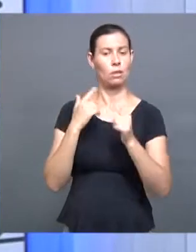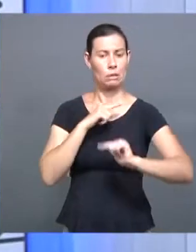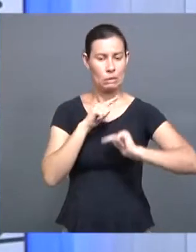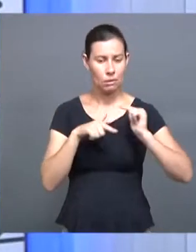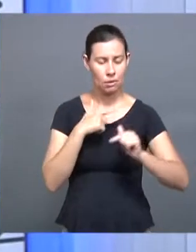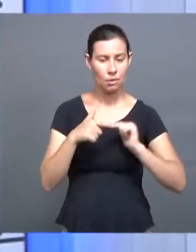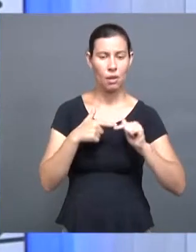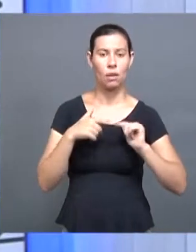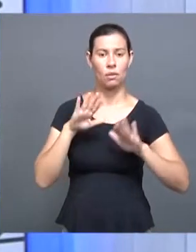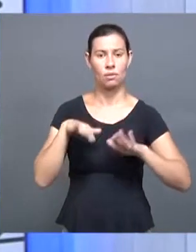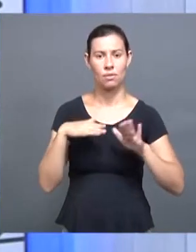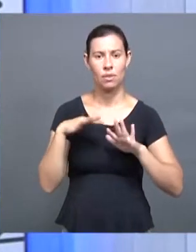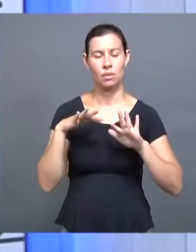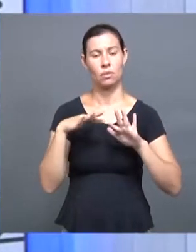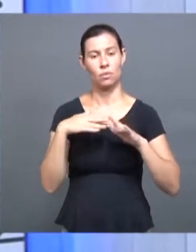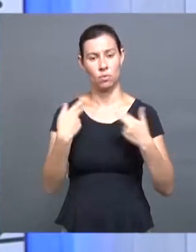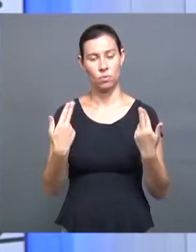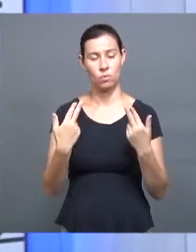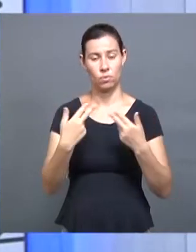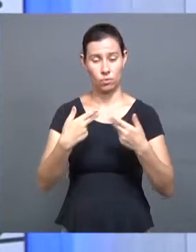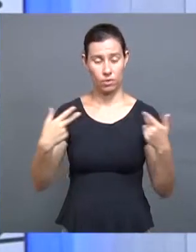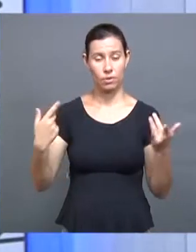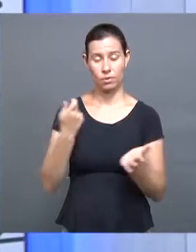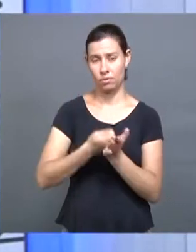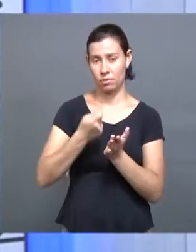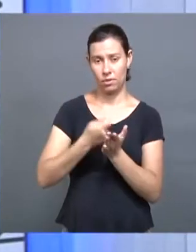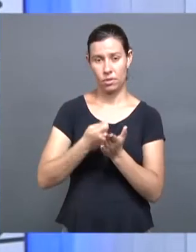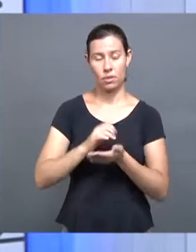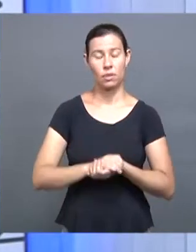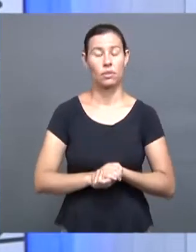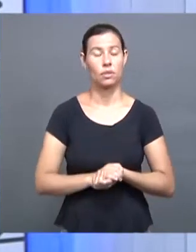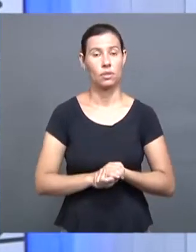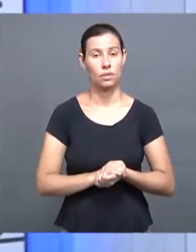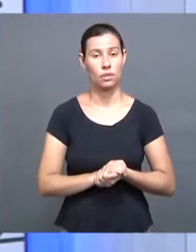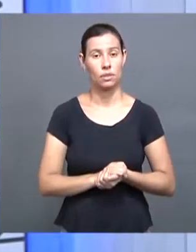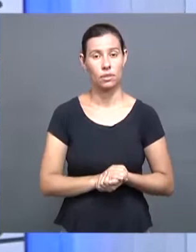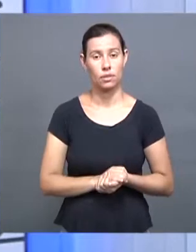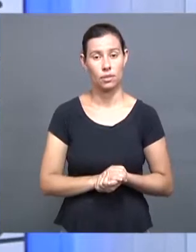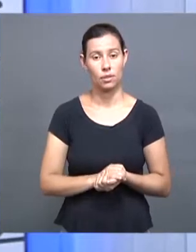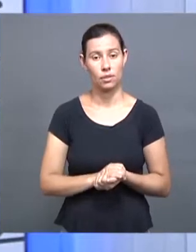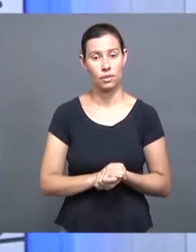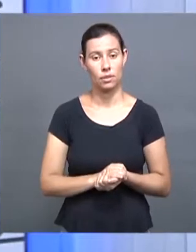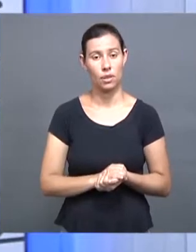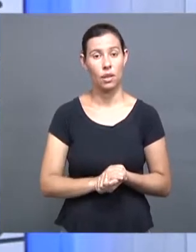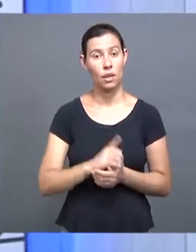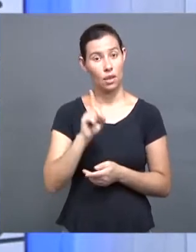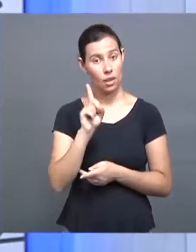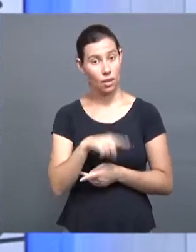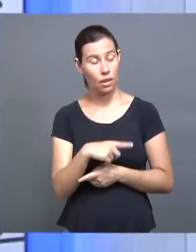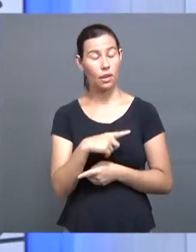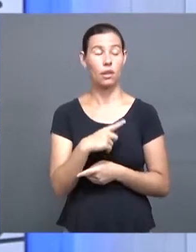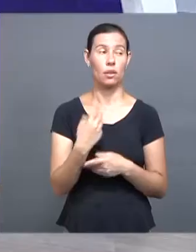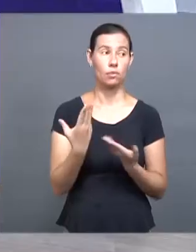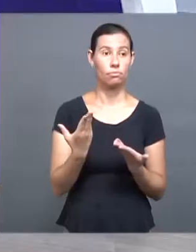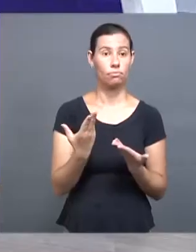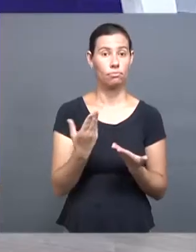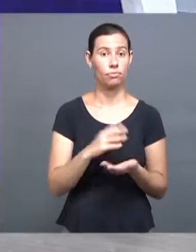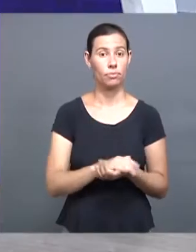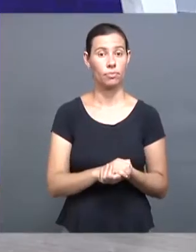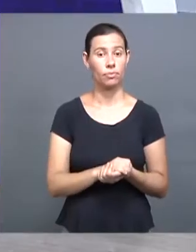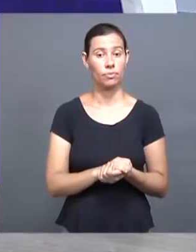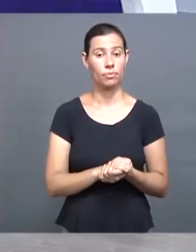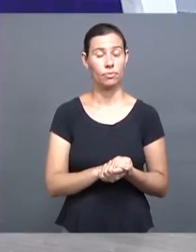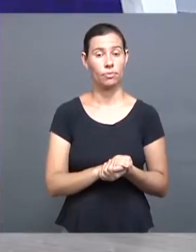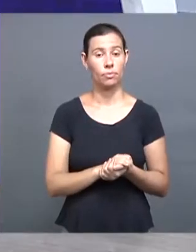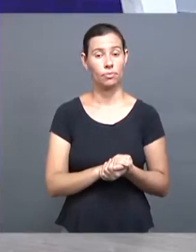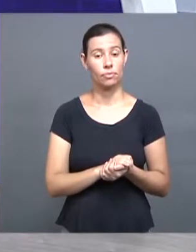de cobrança. E isso, com certeza, é um fator e um